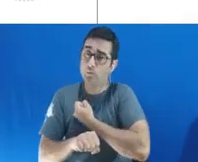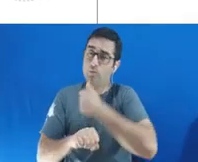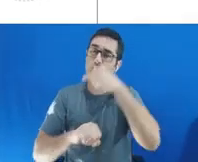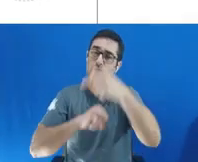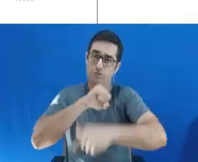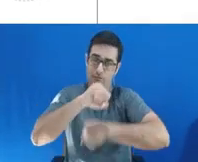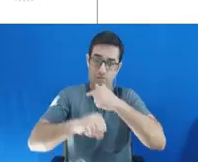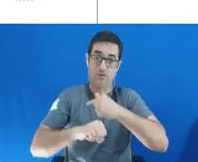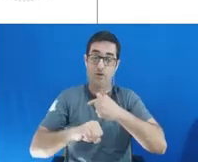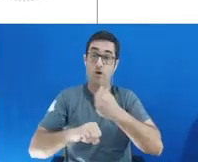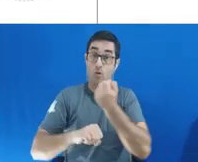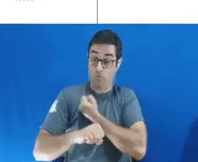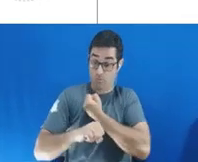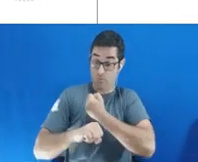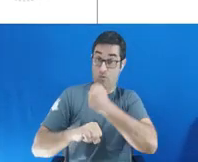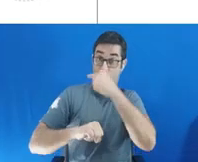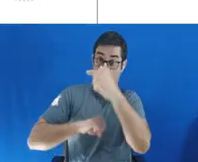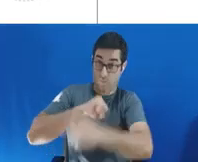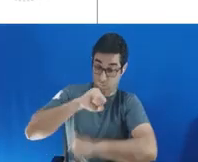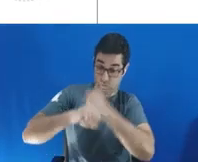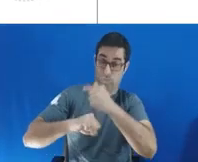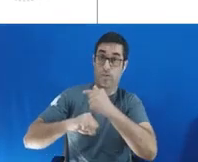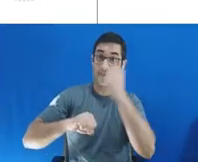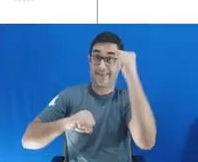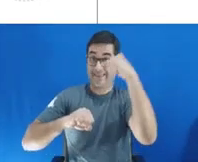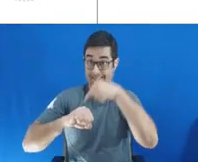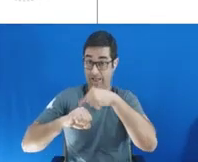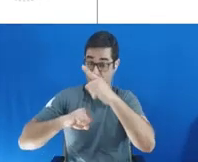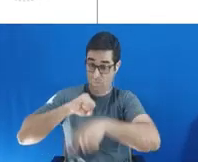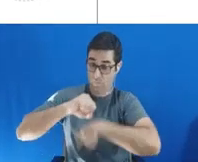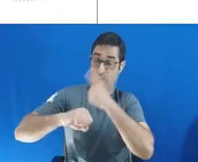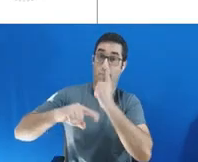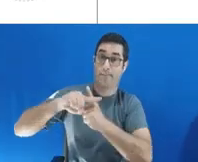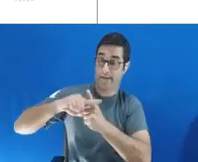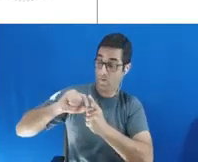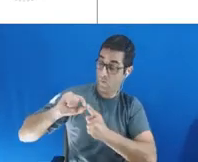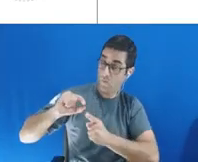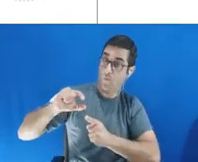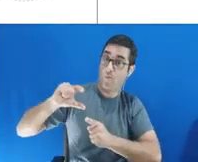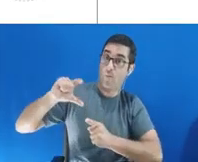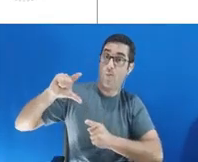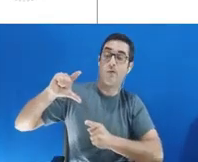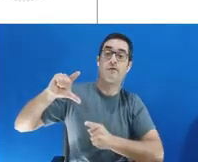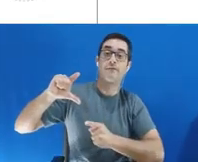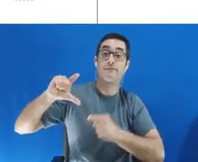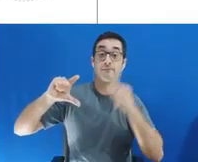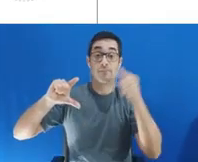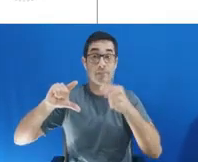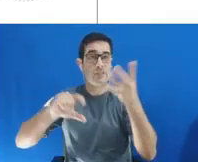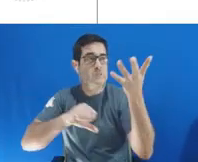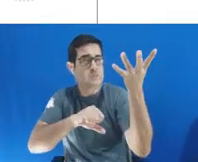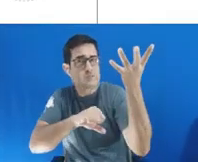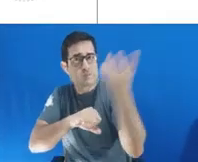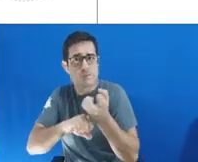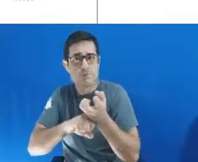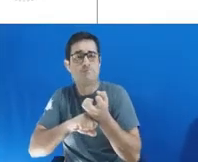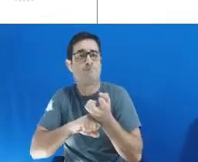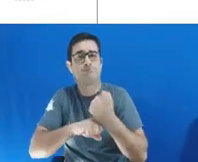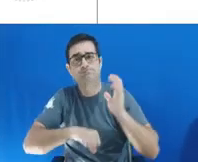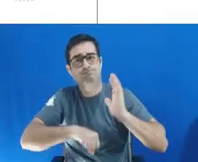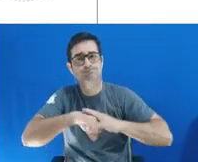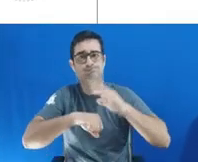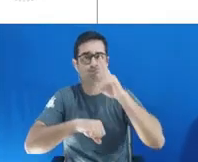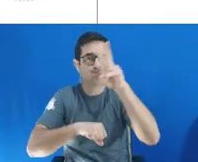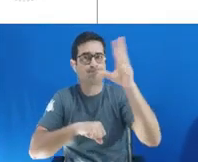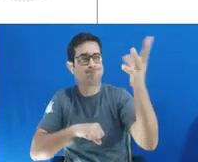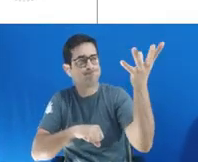ou seja, conforme eu vou aumentando o número de prótons dentro do núcleo, eu aumento a carga de atração desses